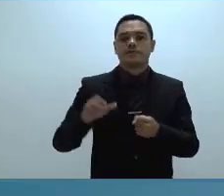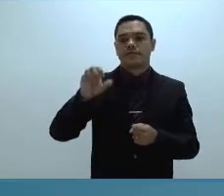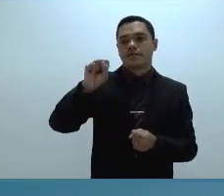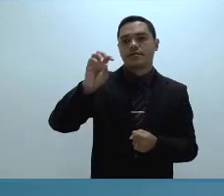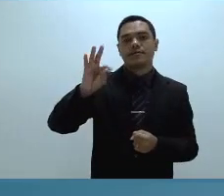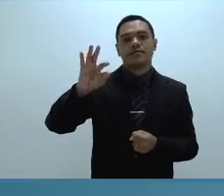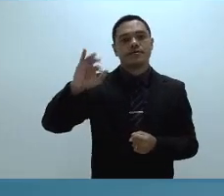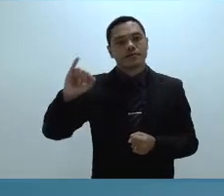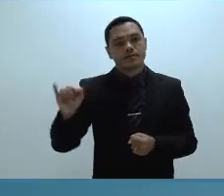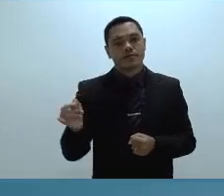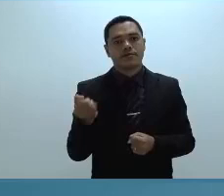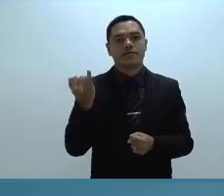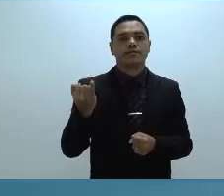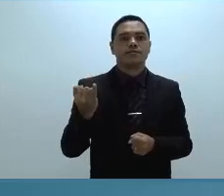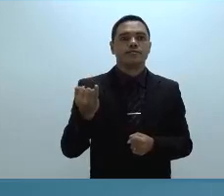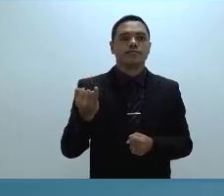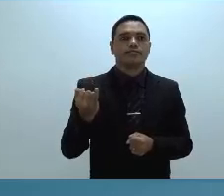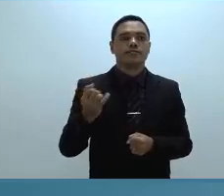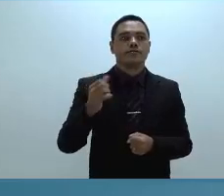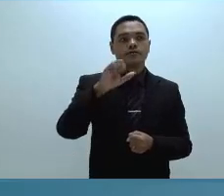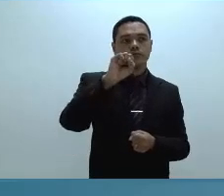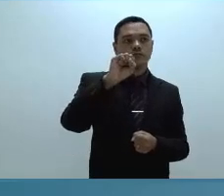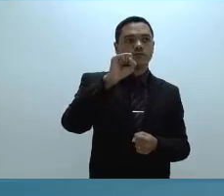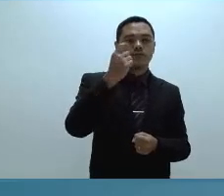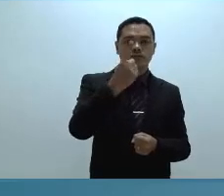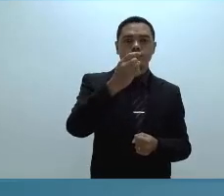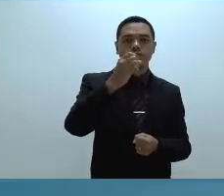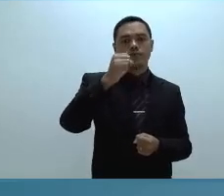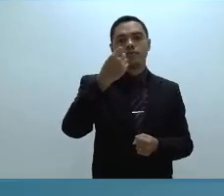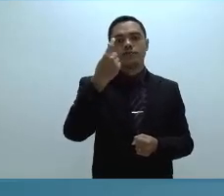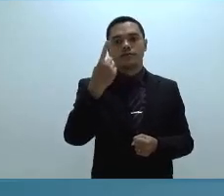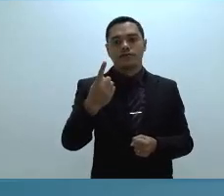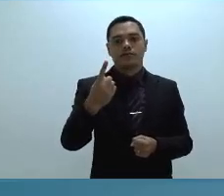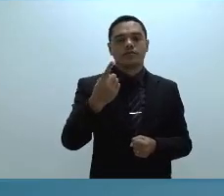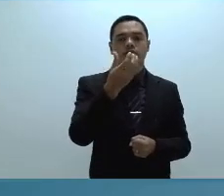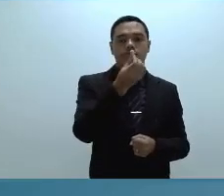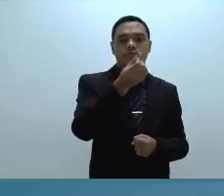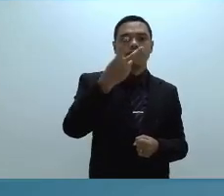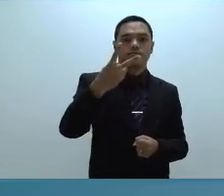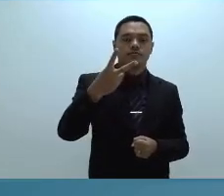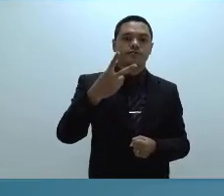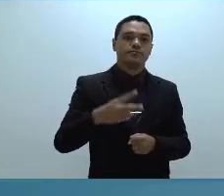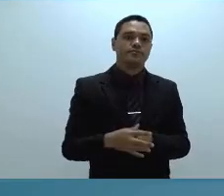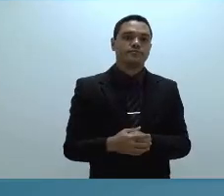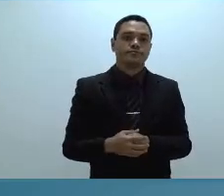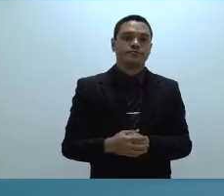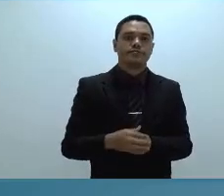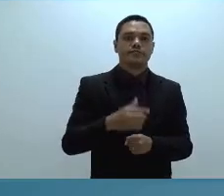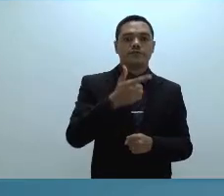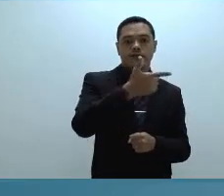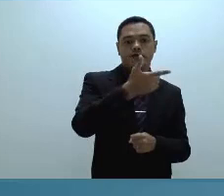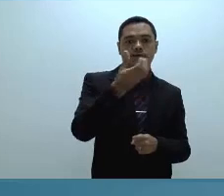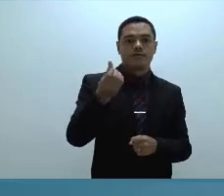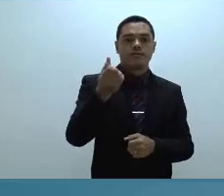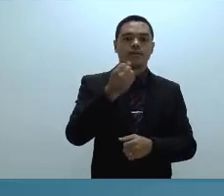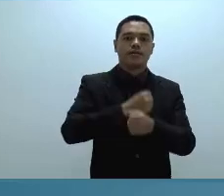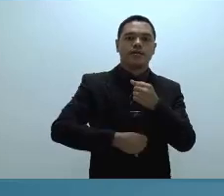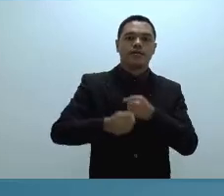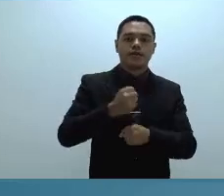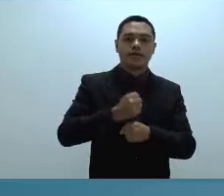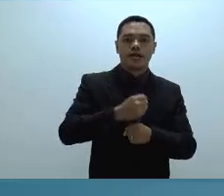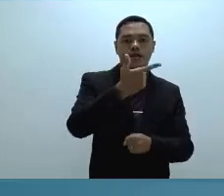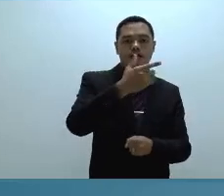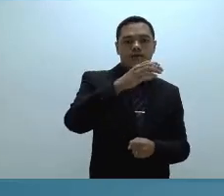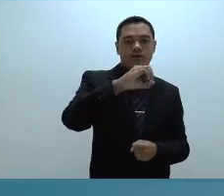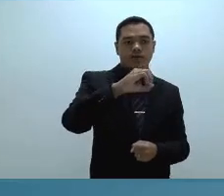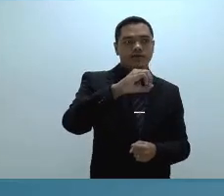julgamento do conflito de competência 181628-DF, datado de 26 de novembro de 2021,